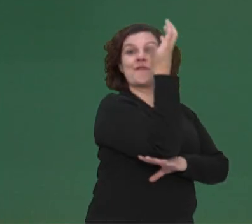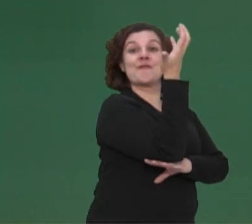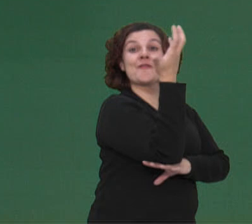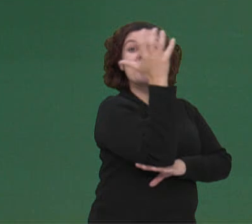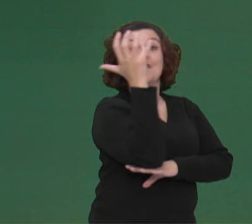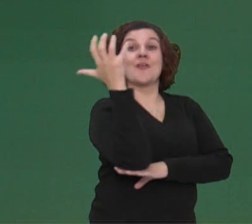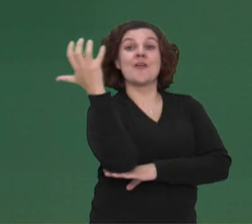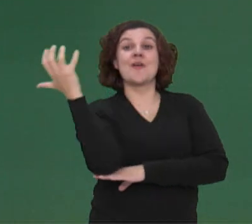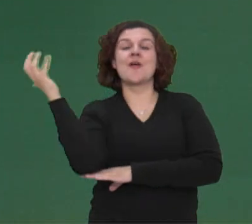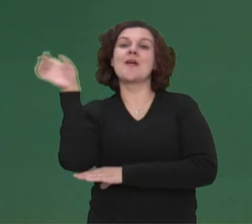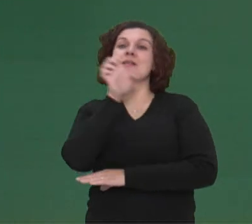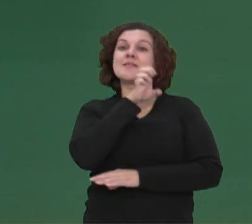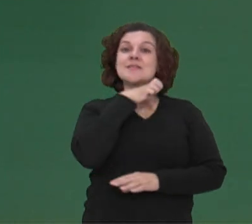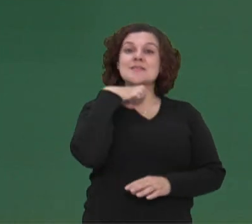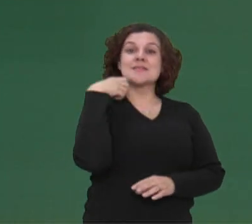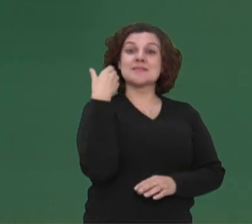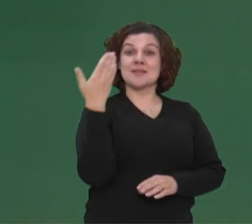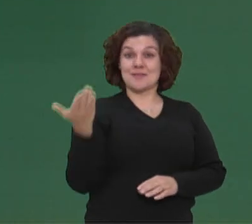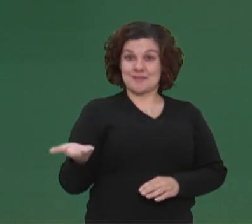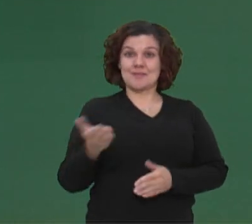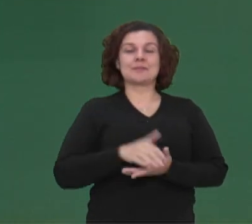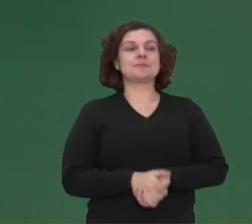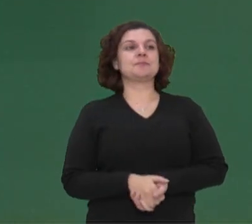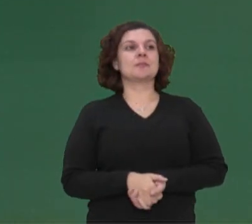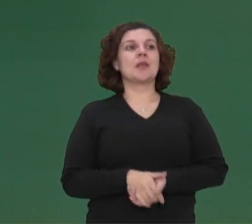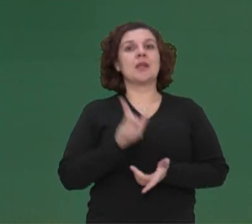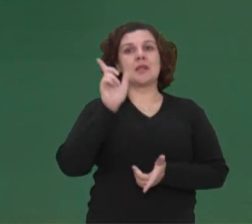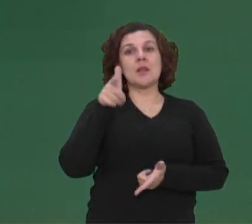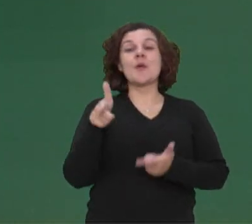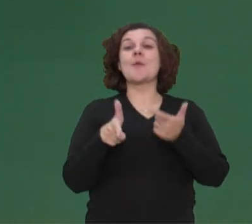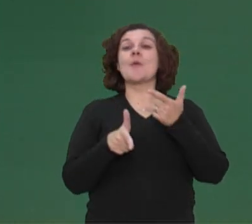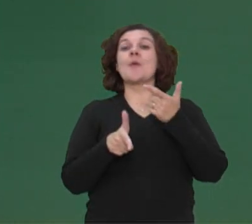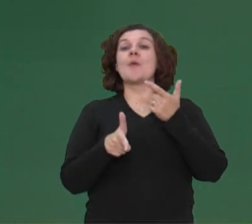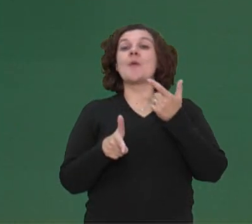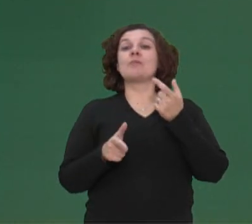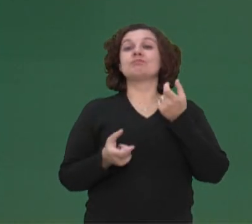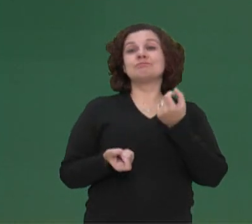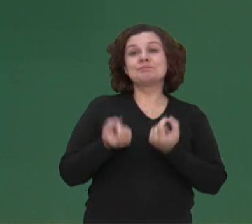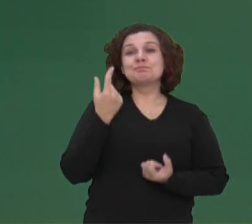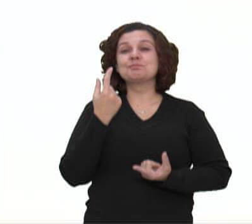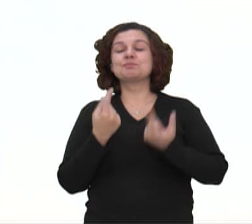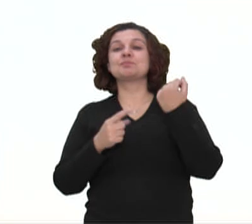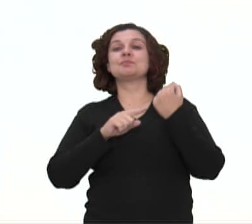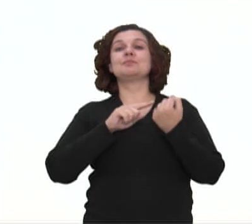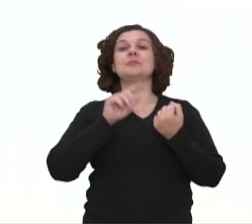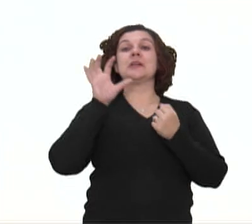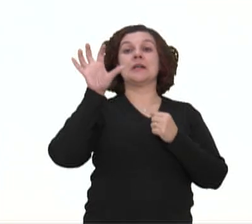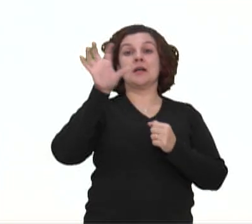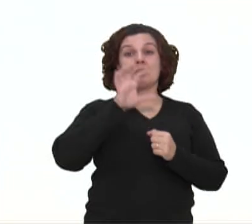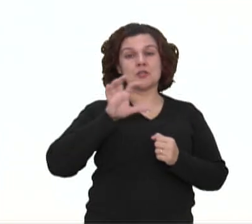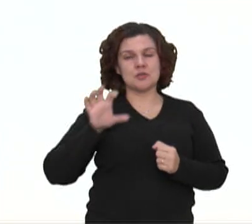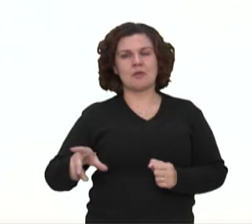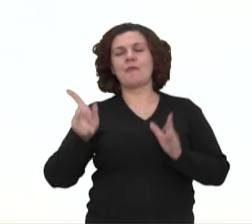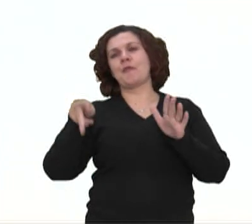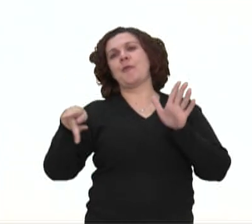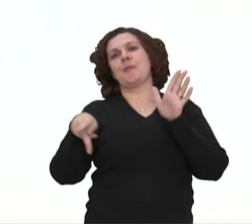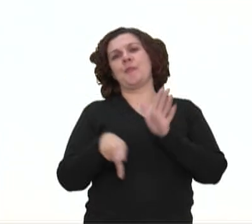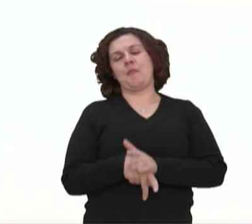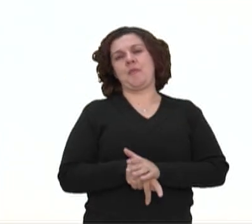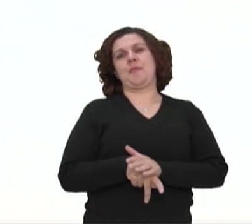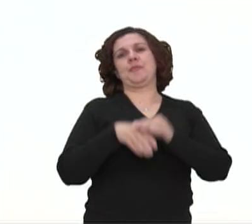equatoriais. Então, as questões regionais têm tudo a ver com os aspectos físicos,